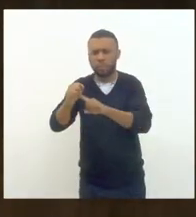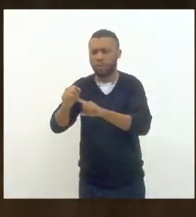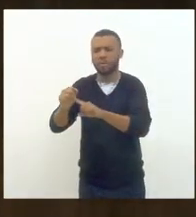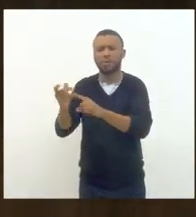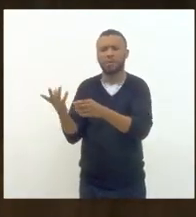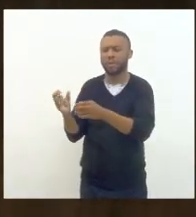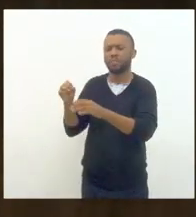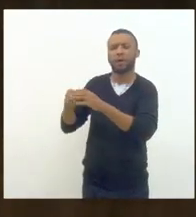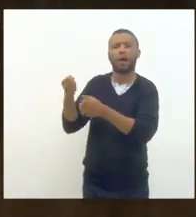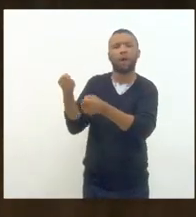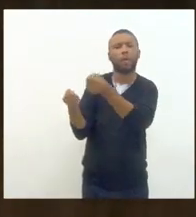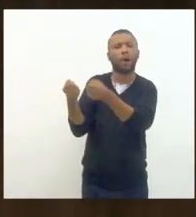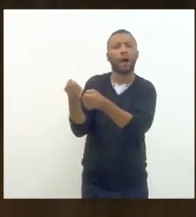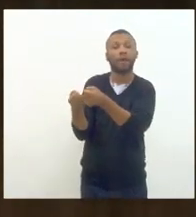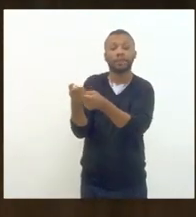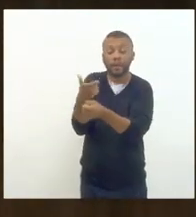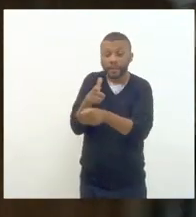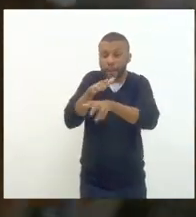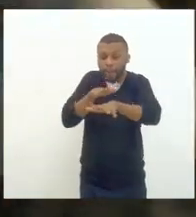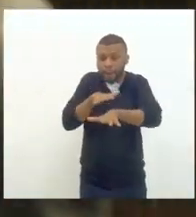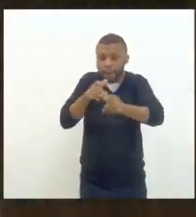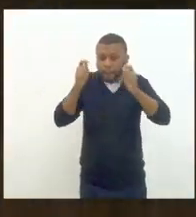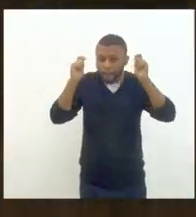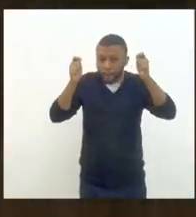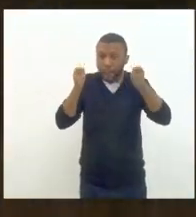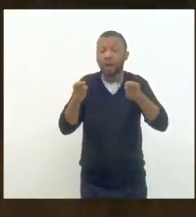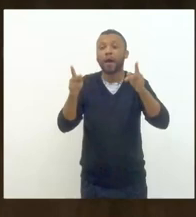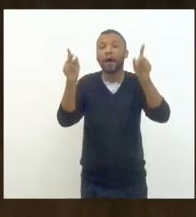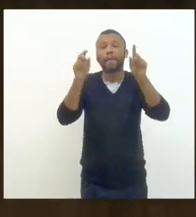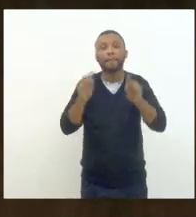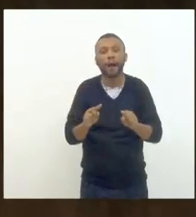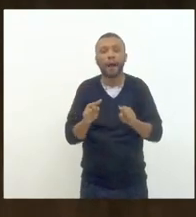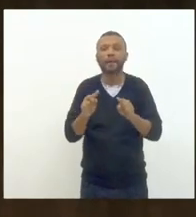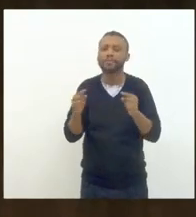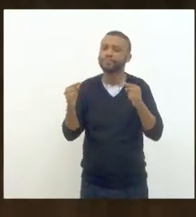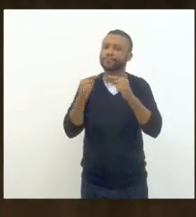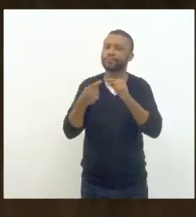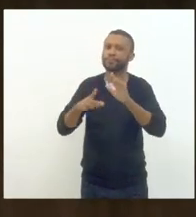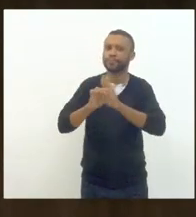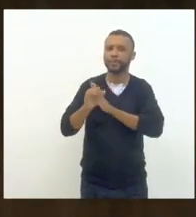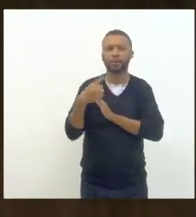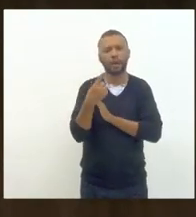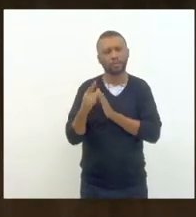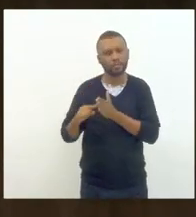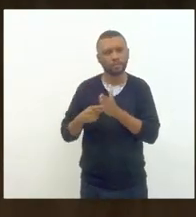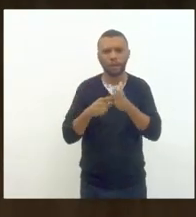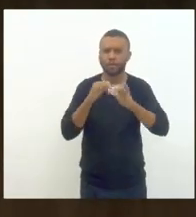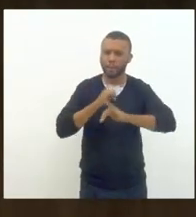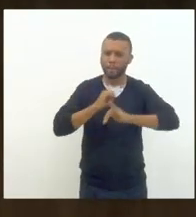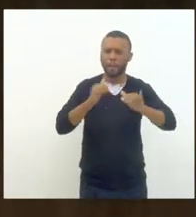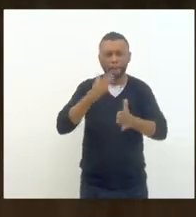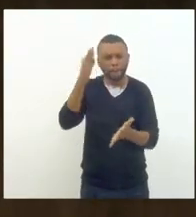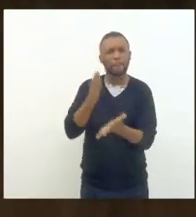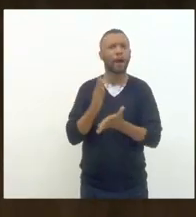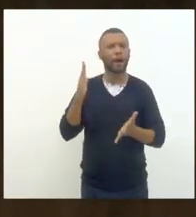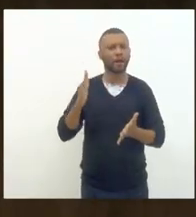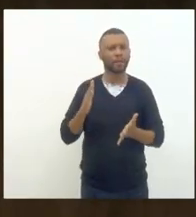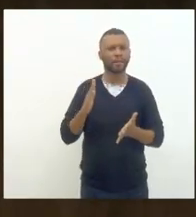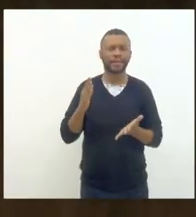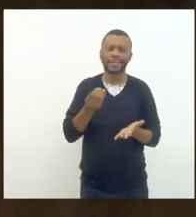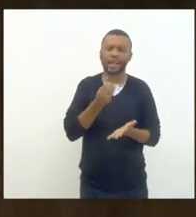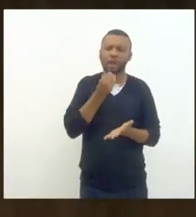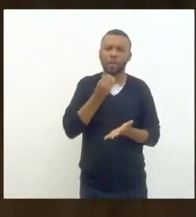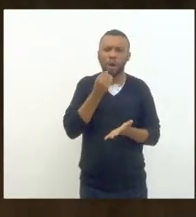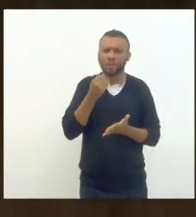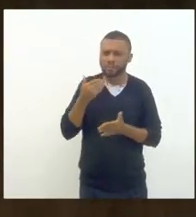municipal. Era uma manifestação absolutamente pacífica, legítima. É preciso denunciar e dar um basta nesta lógica